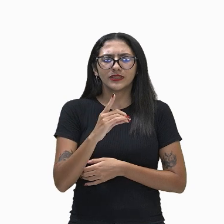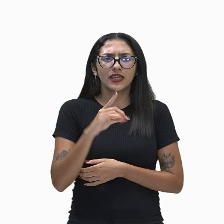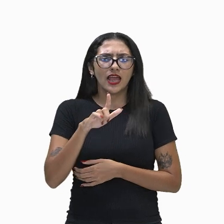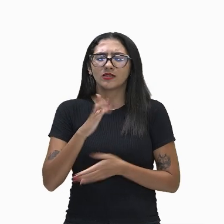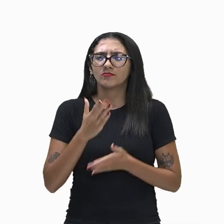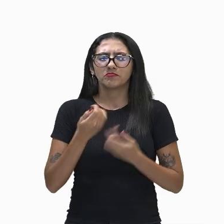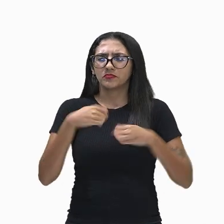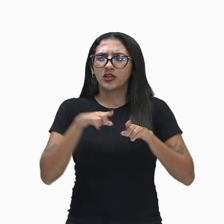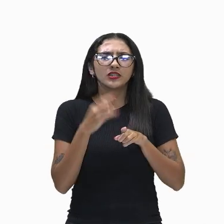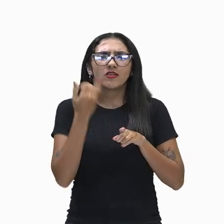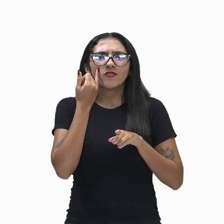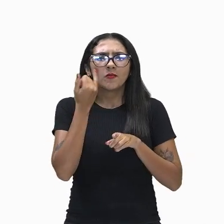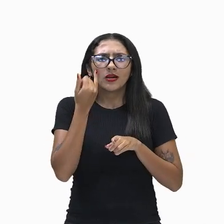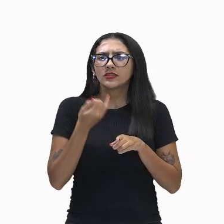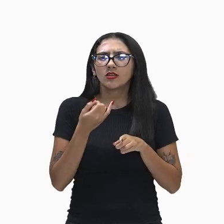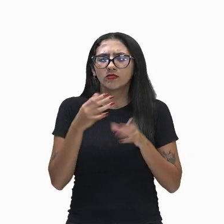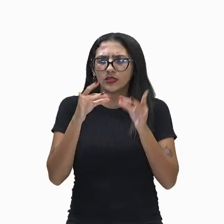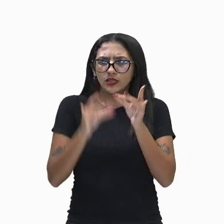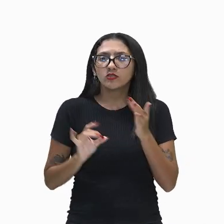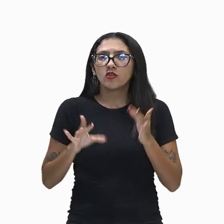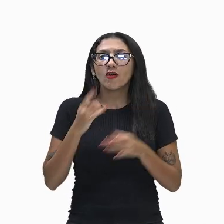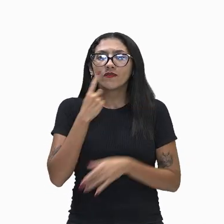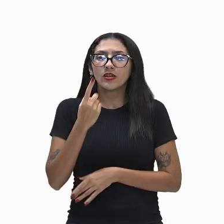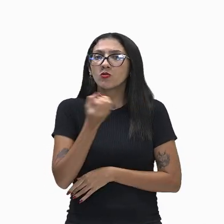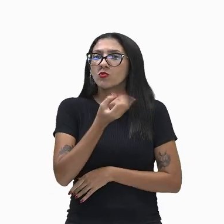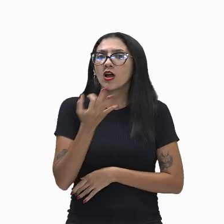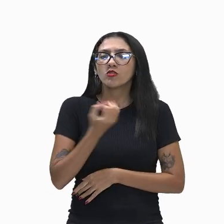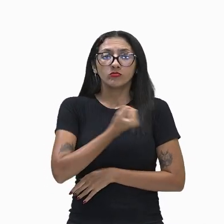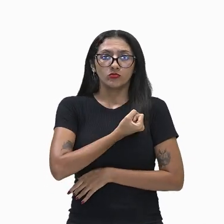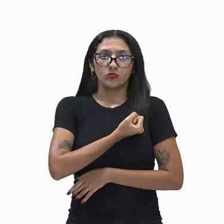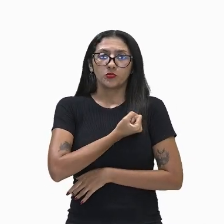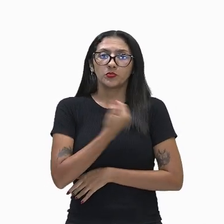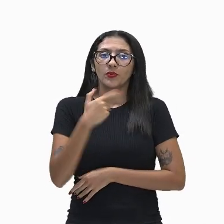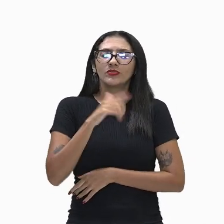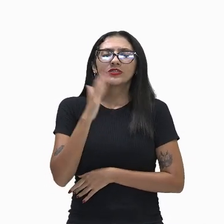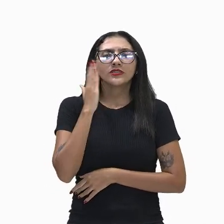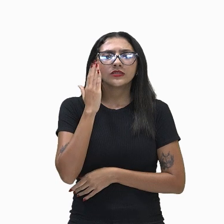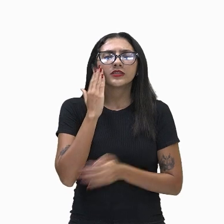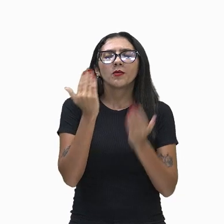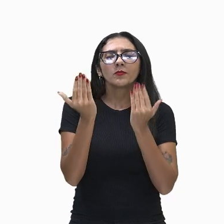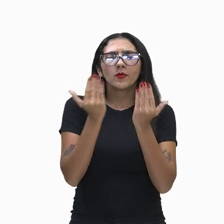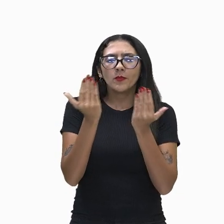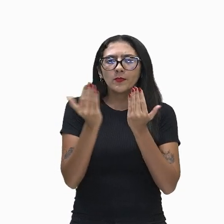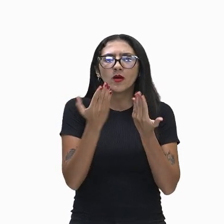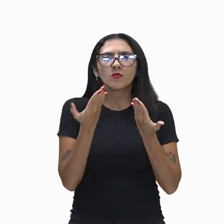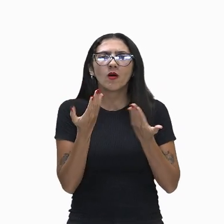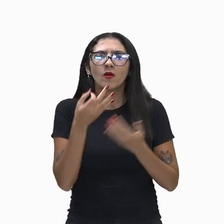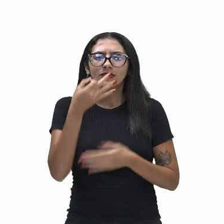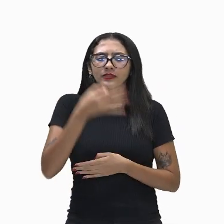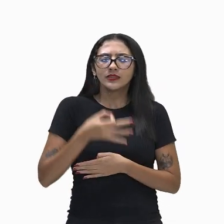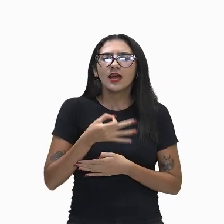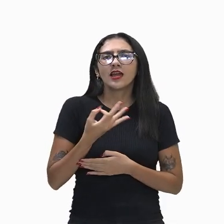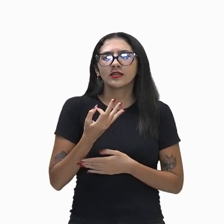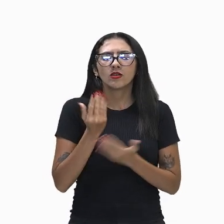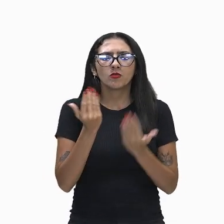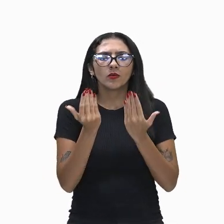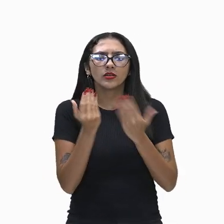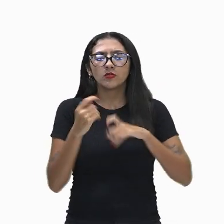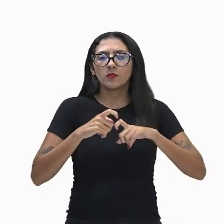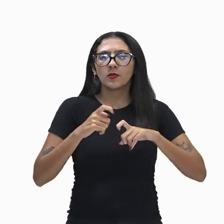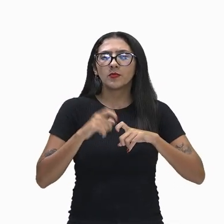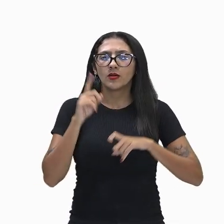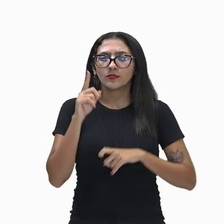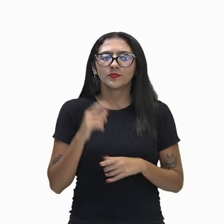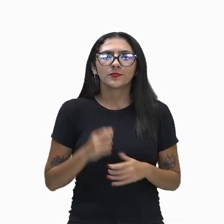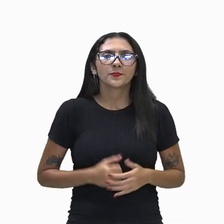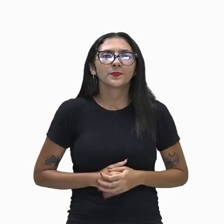medida, tá bom? Presta atenção apenas no número para você entender qual seria a condição que o médico estaria observando.